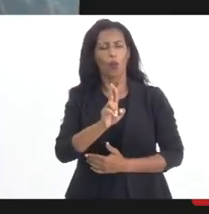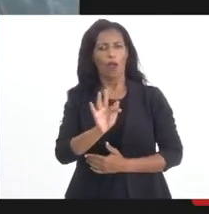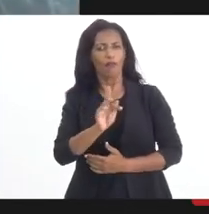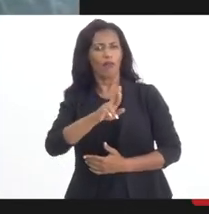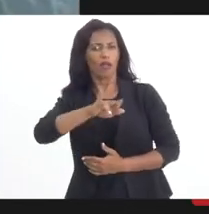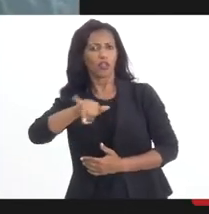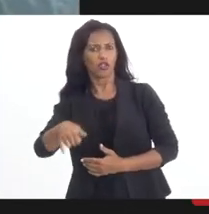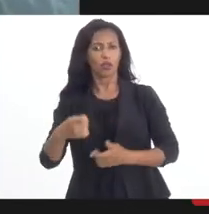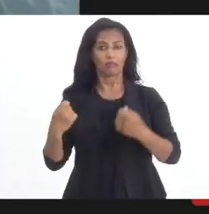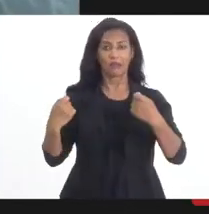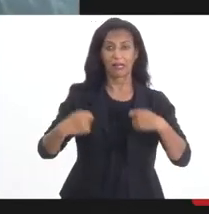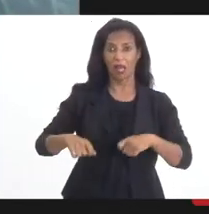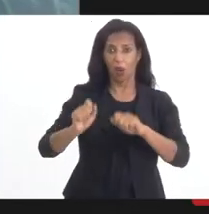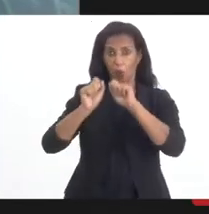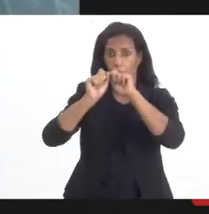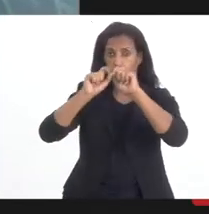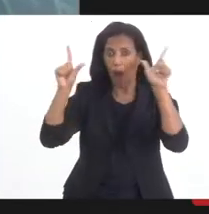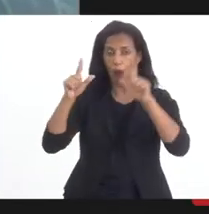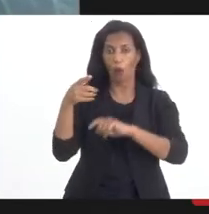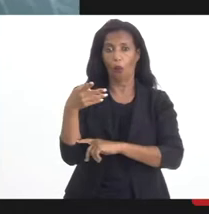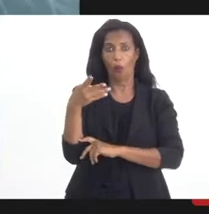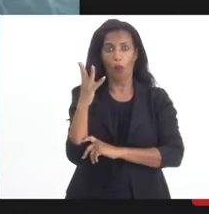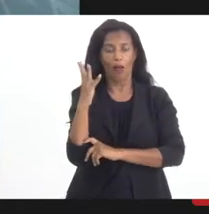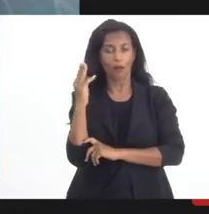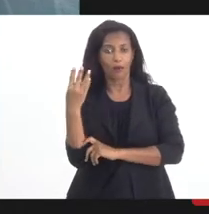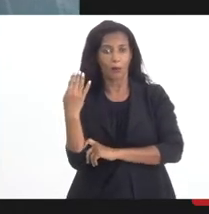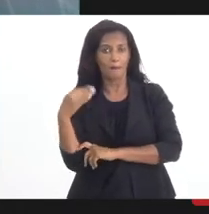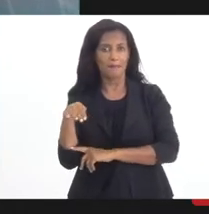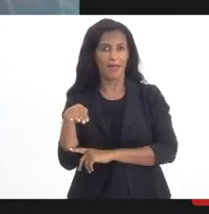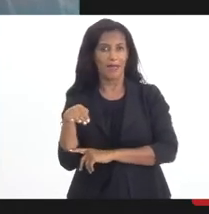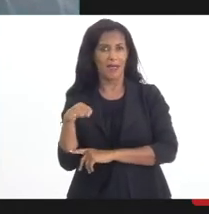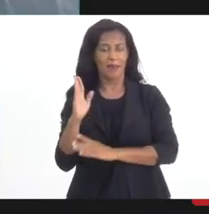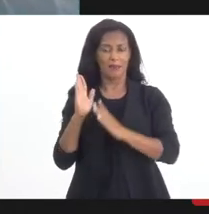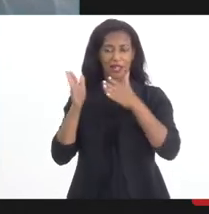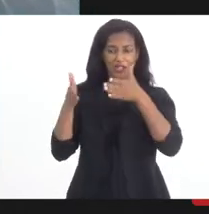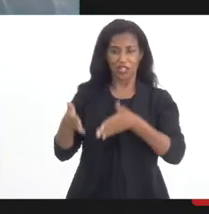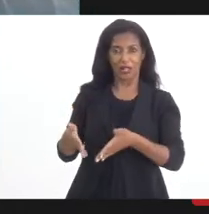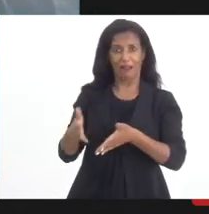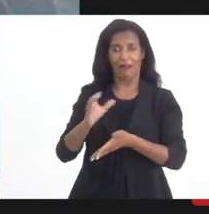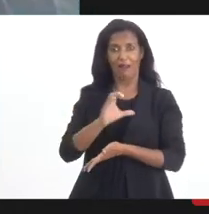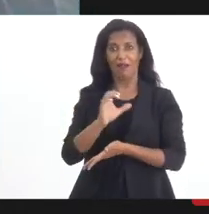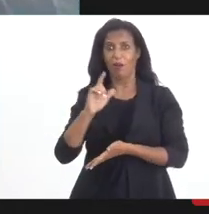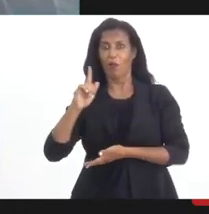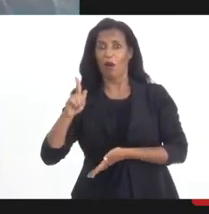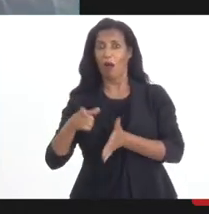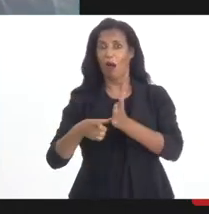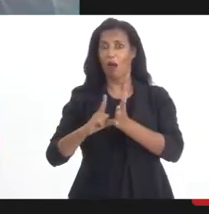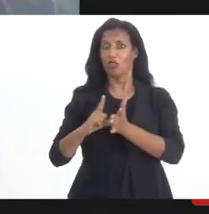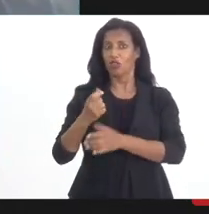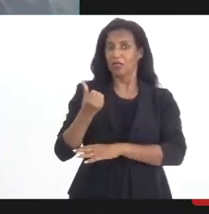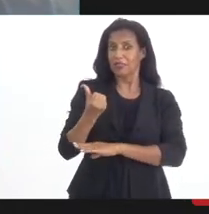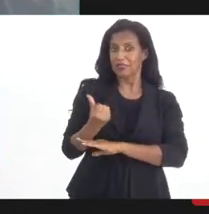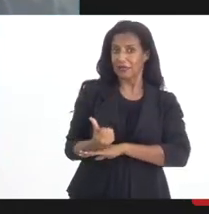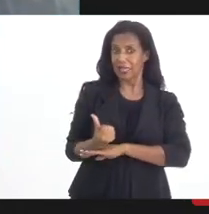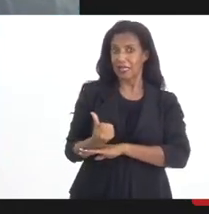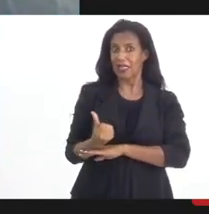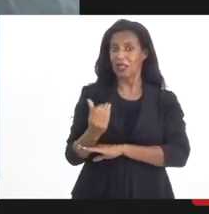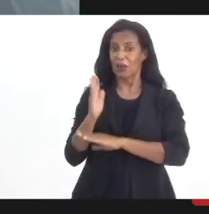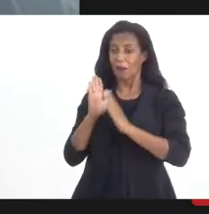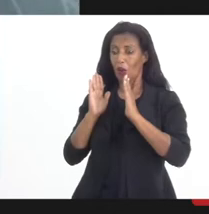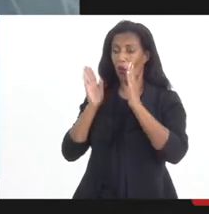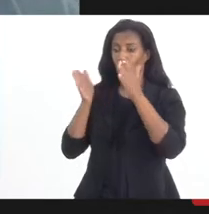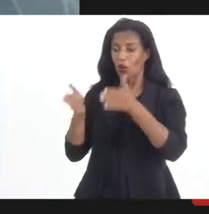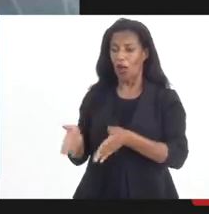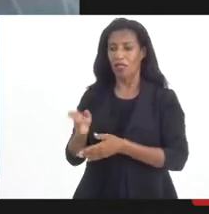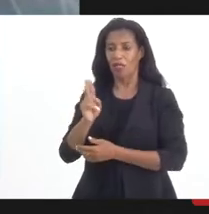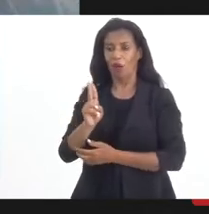Era necessário acordar 4:30 da manhã para chegar ao centro de Campo Grande antes das 6 horas para estar na UFRJ